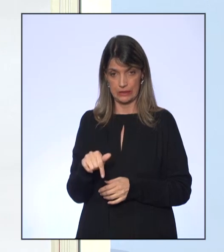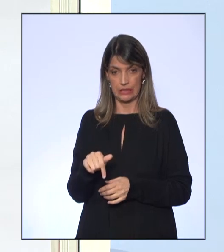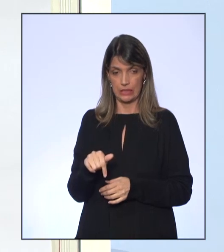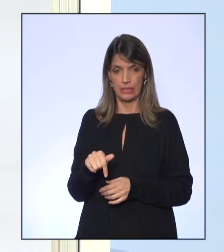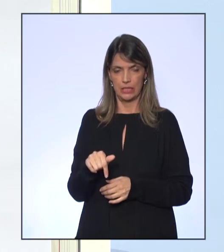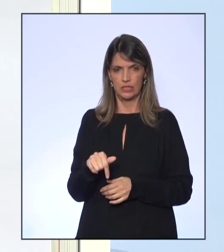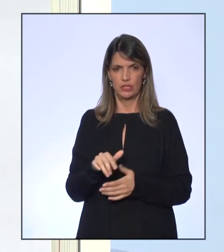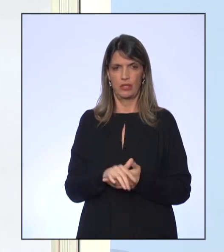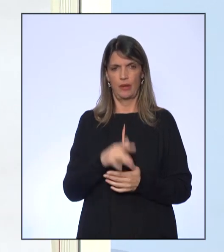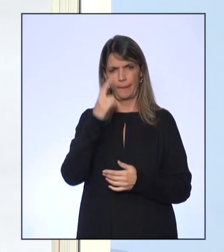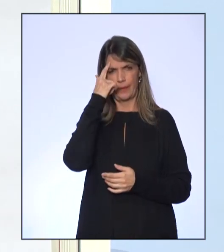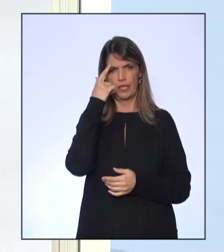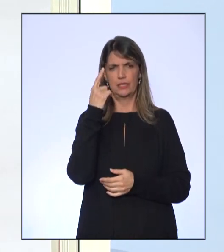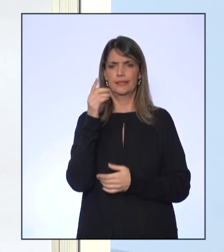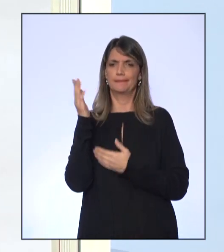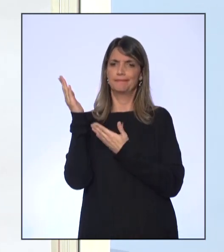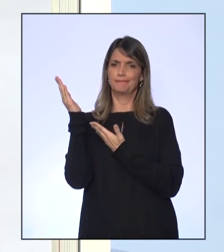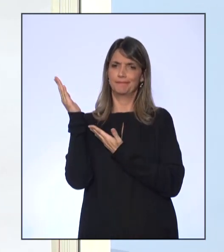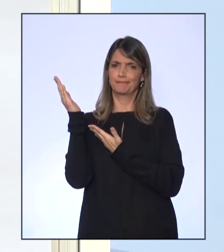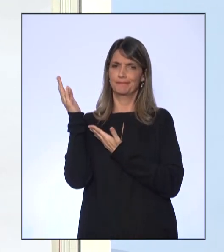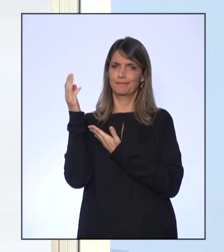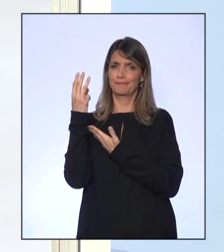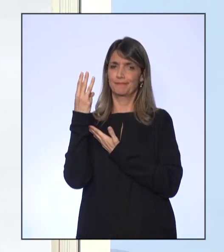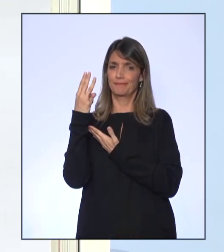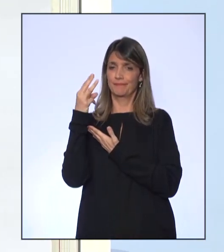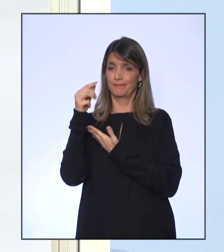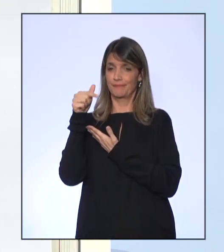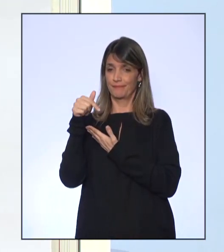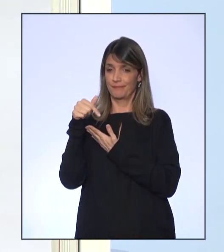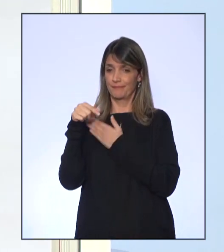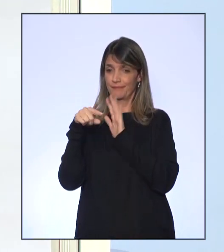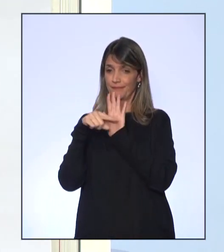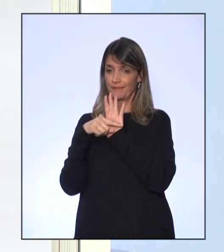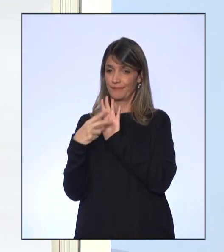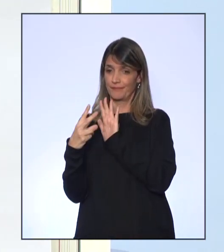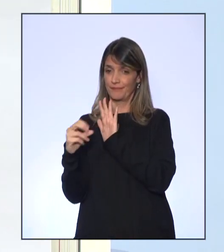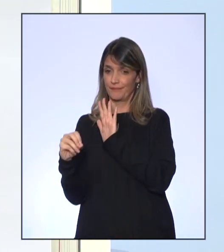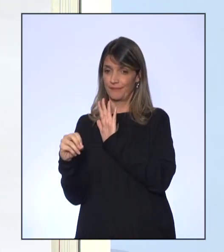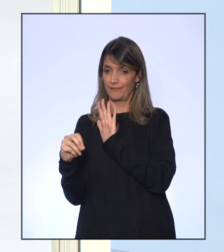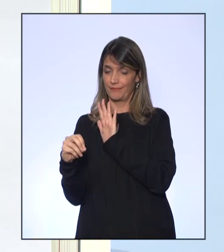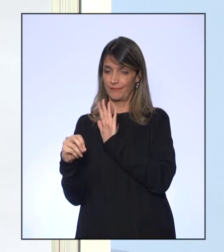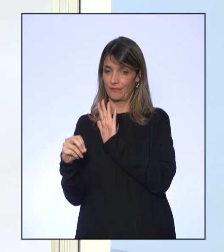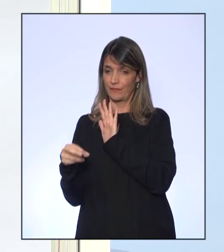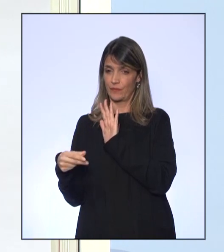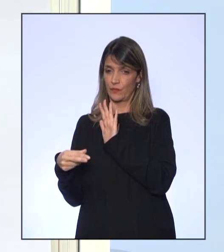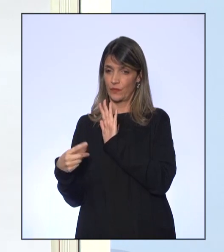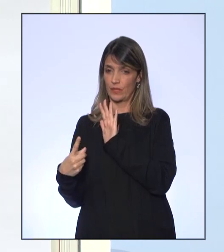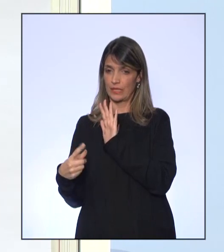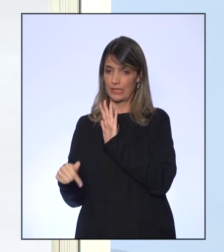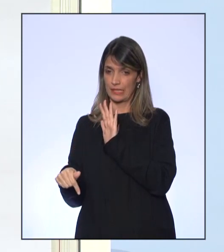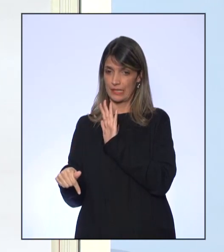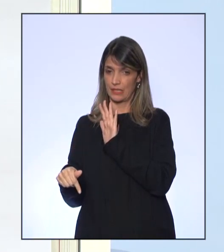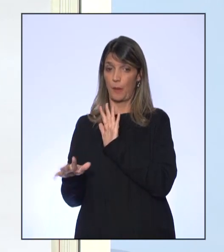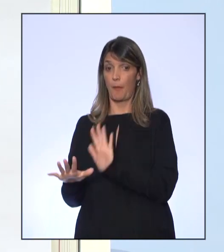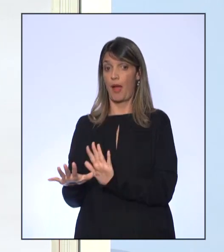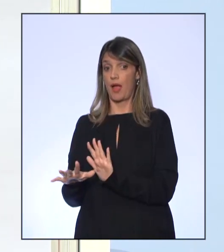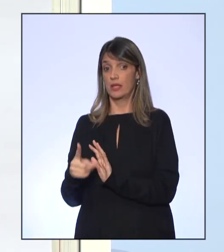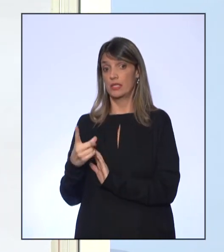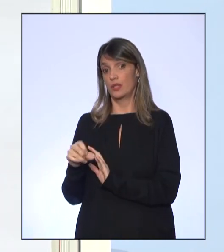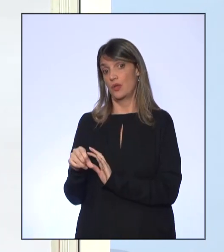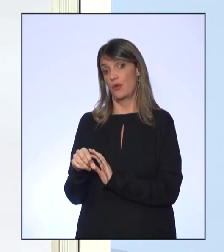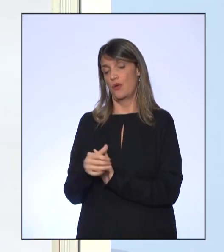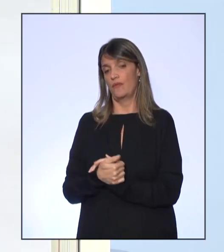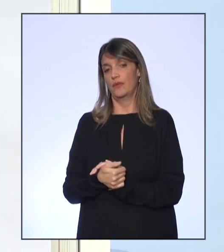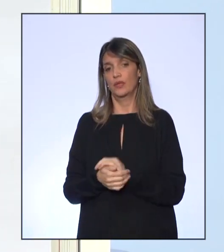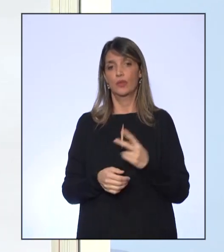20 aqui, ó, pensa assim, ó, 37. Se eu tirar 20, sobra 17. Beleza, só que é 19, então acrescenta 1. Só